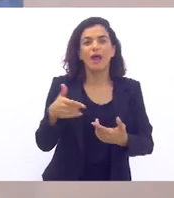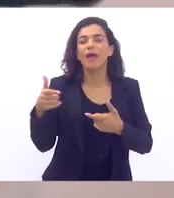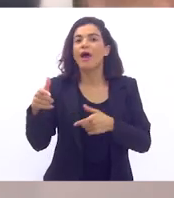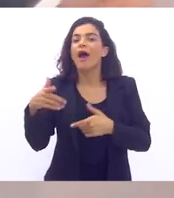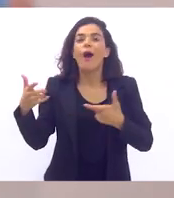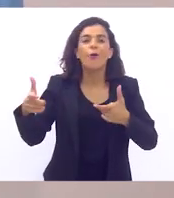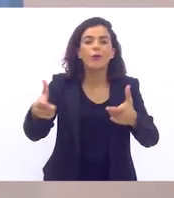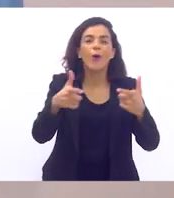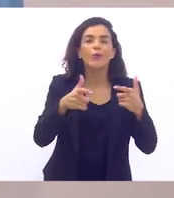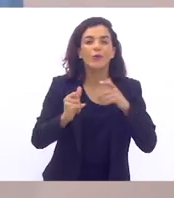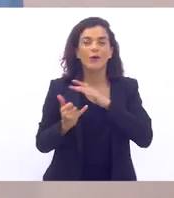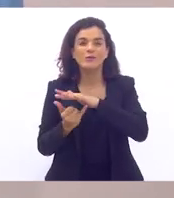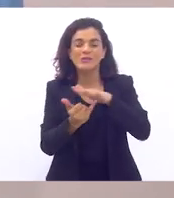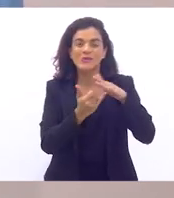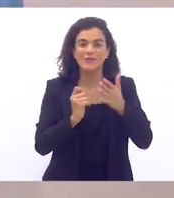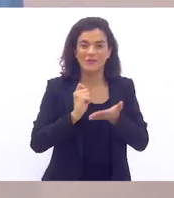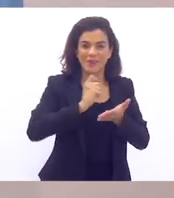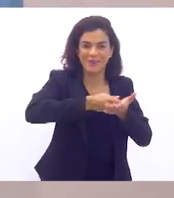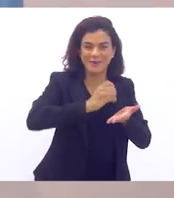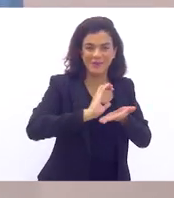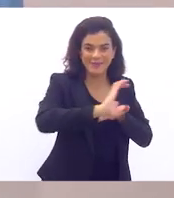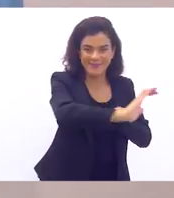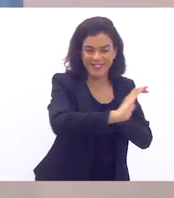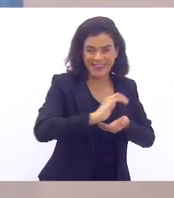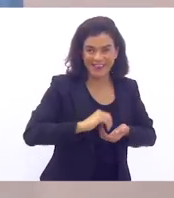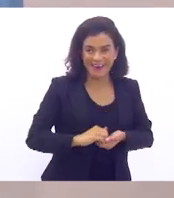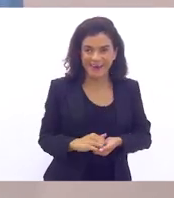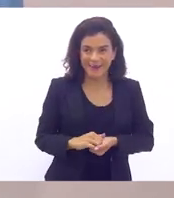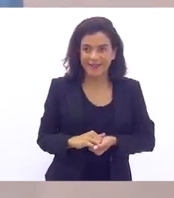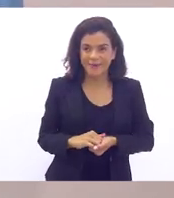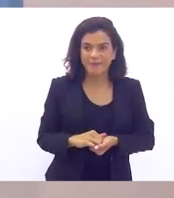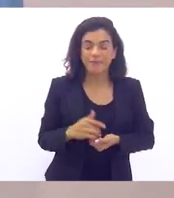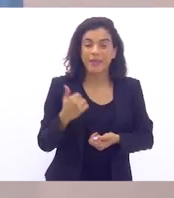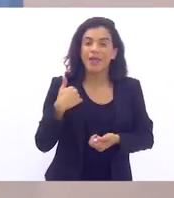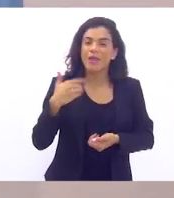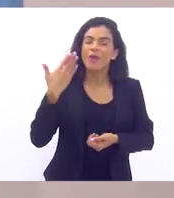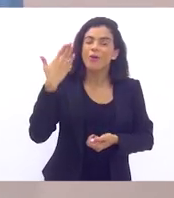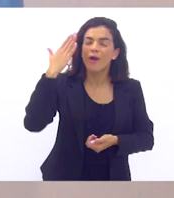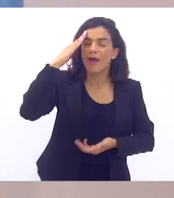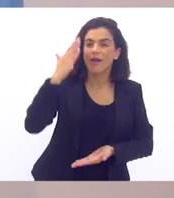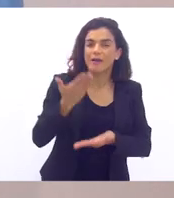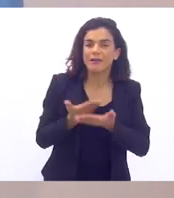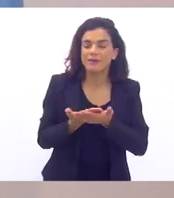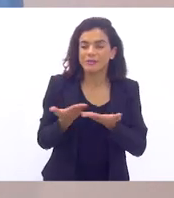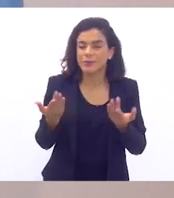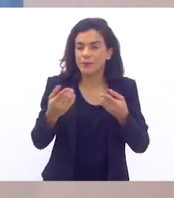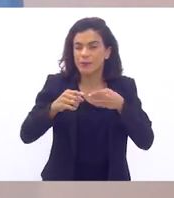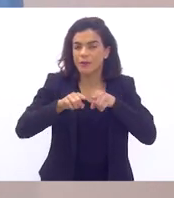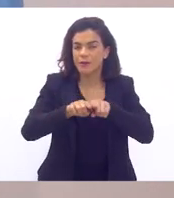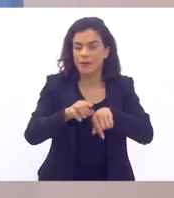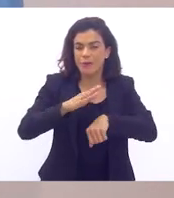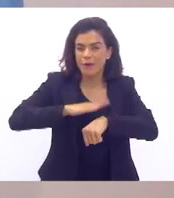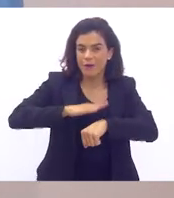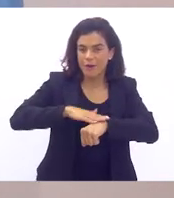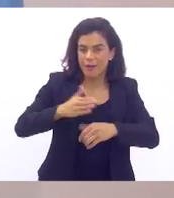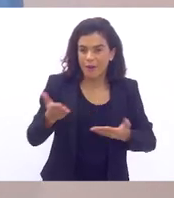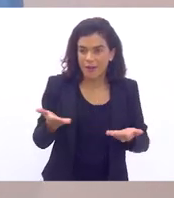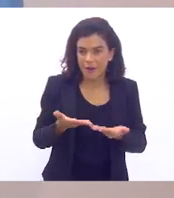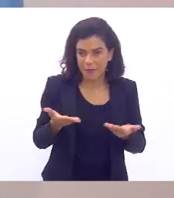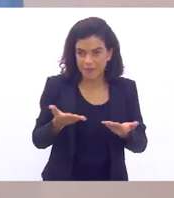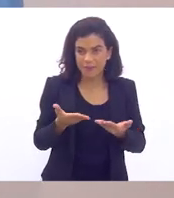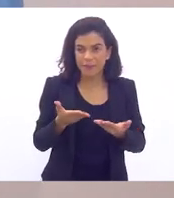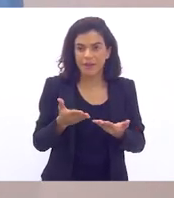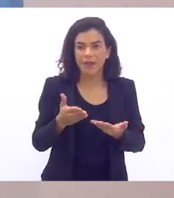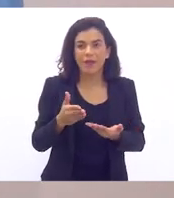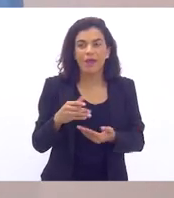que o projeto não caia não eventual inconstitucionalidade e eu tenho convicção que em paralelo e o momento da gente fazer isso é agora a gente